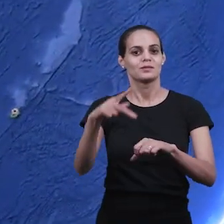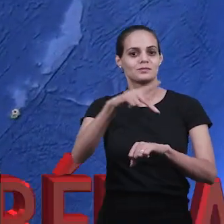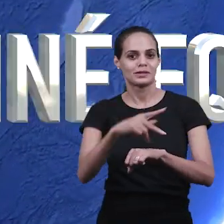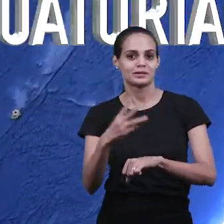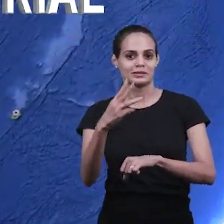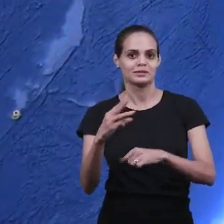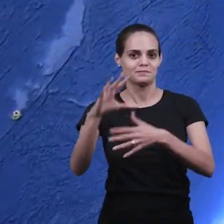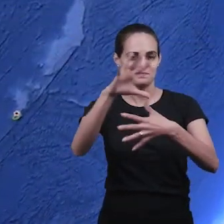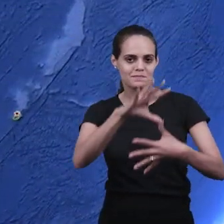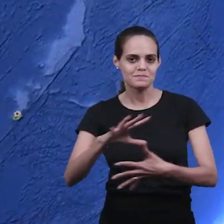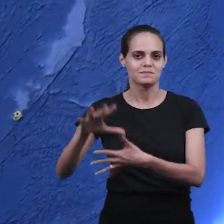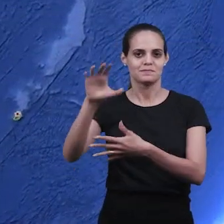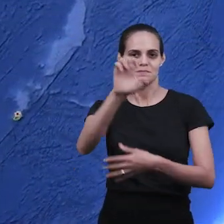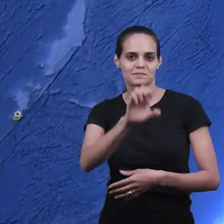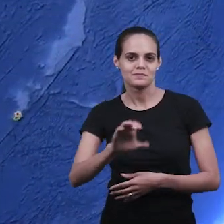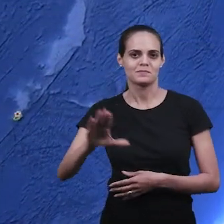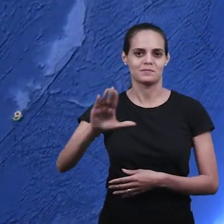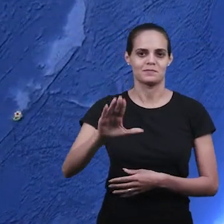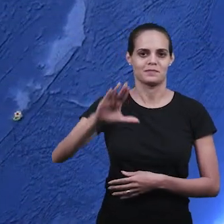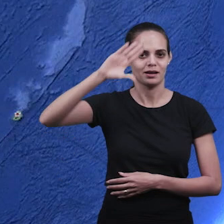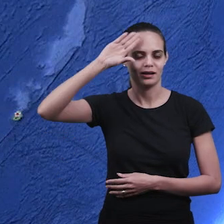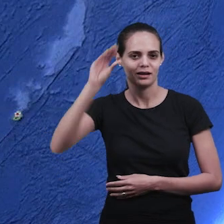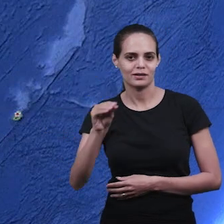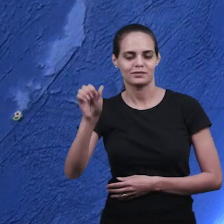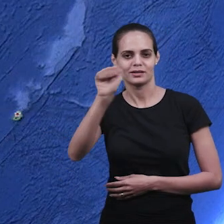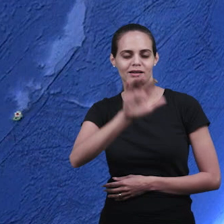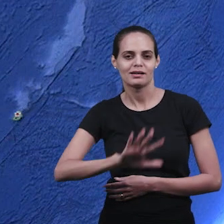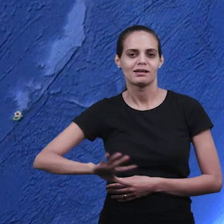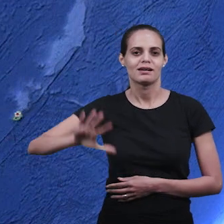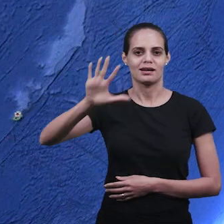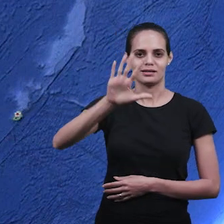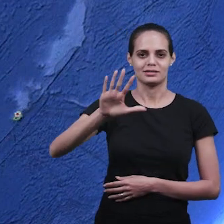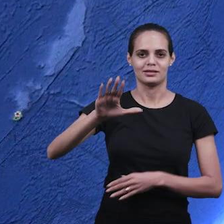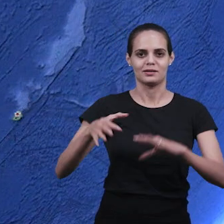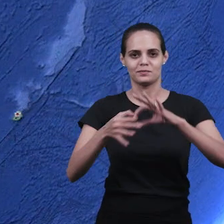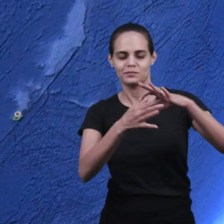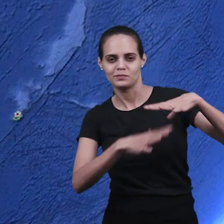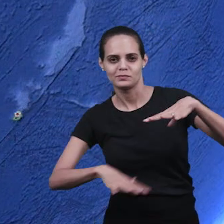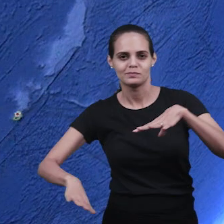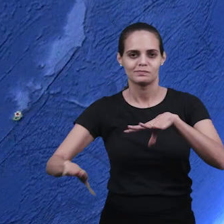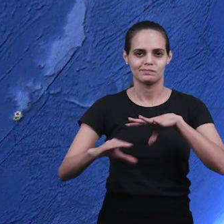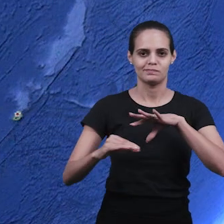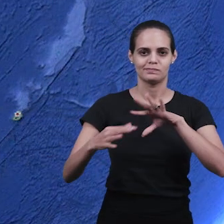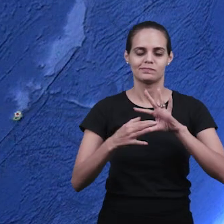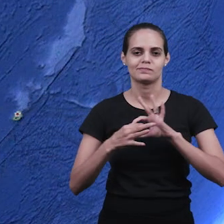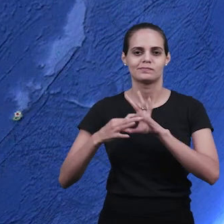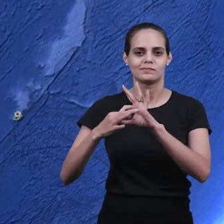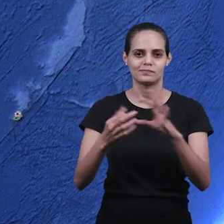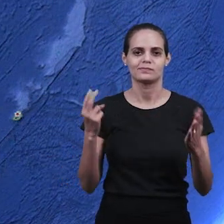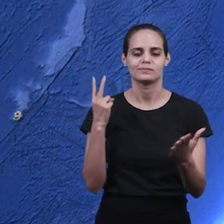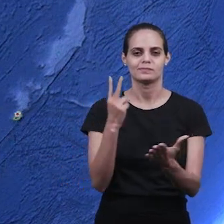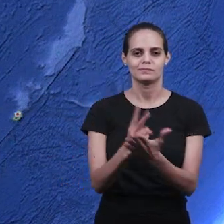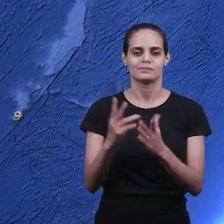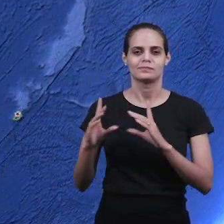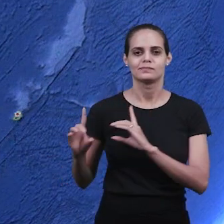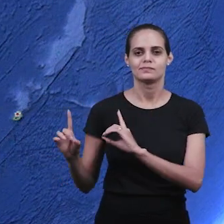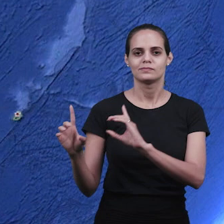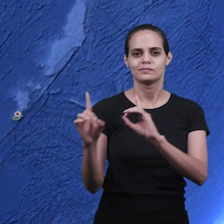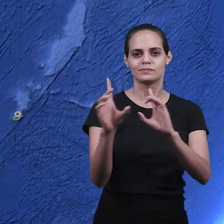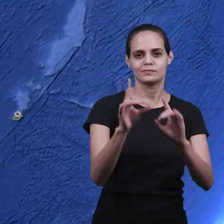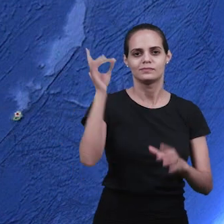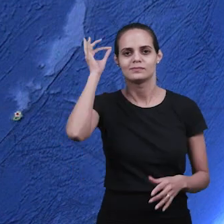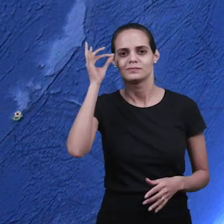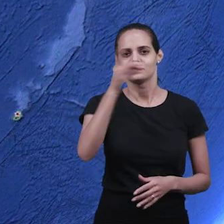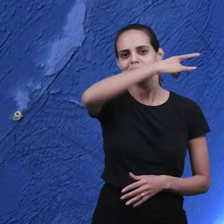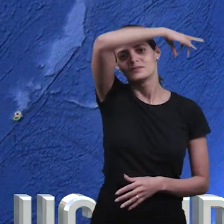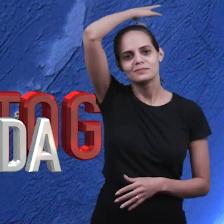três Américas, Europa, África, Ásia e Oceania, conectadas pela mesma doutrina, pela direção